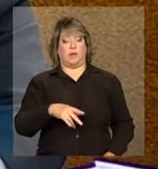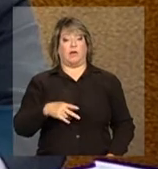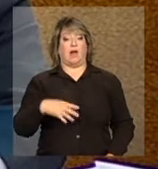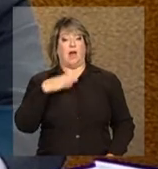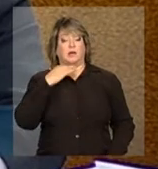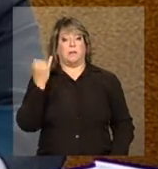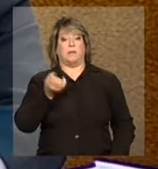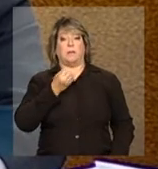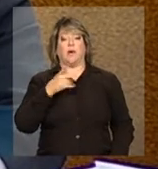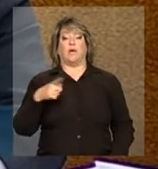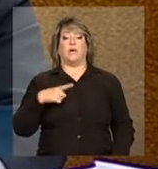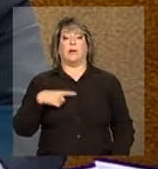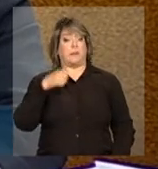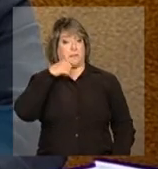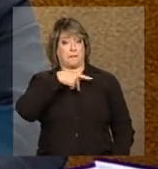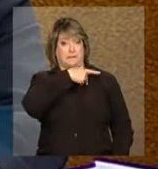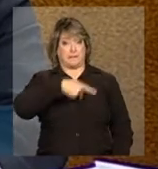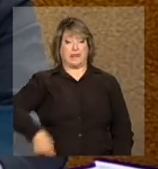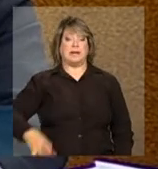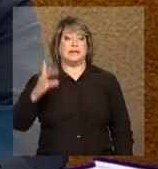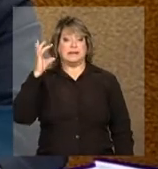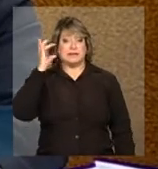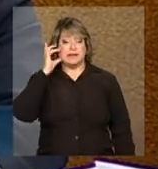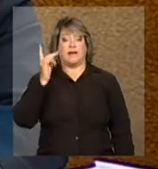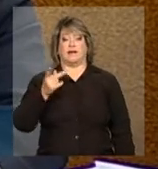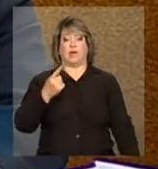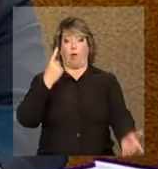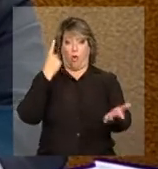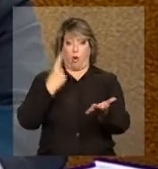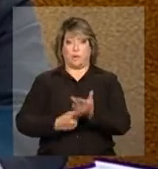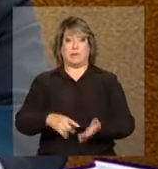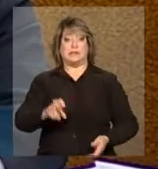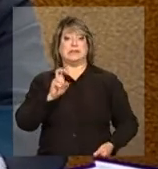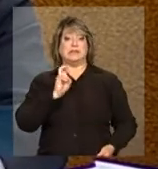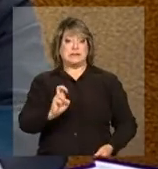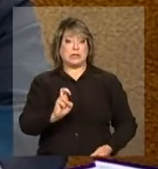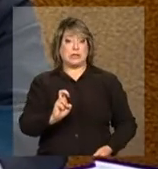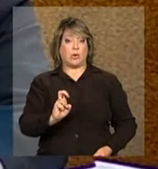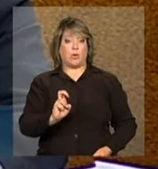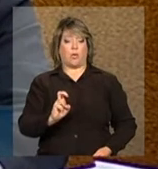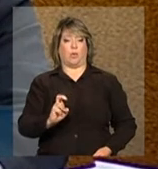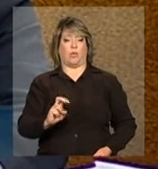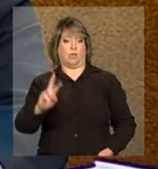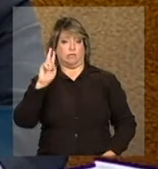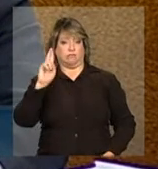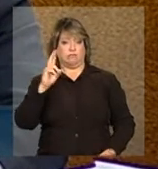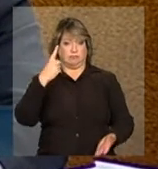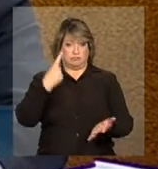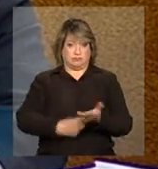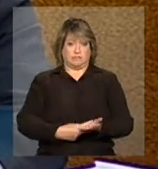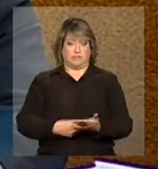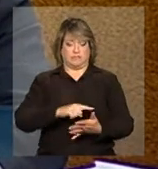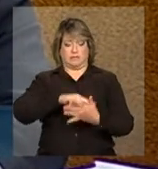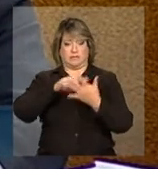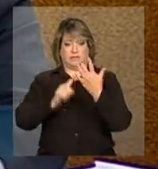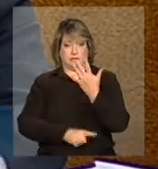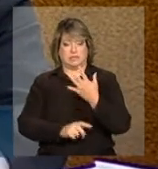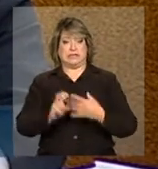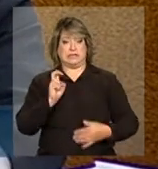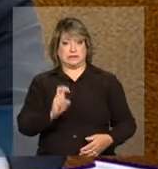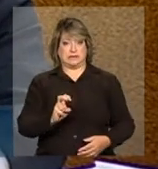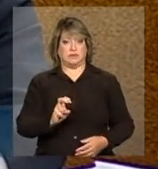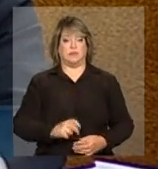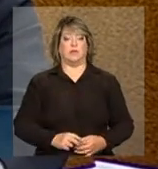que a presidenta Dilma anunciou naquela reunião com prefeitos e governadores e